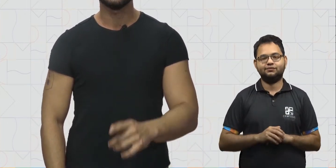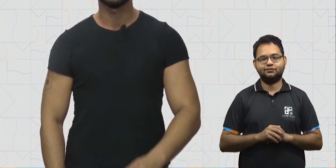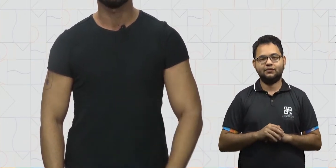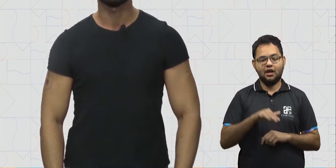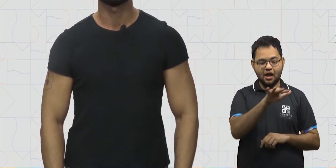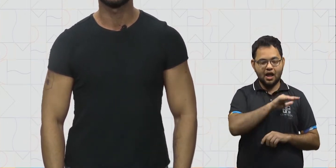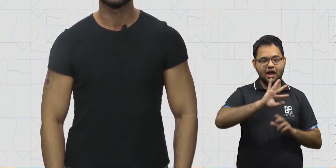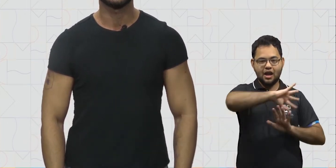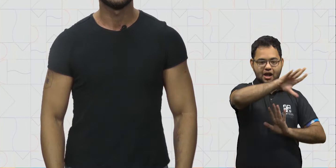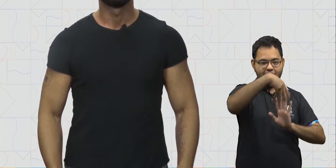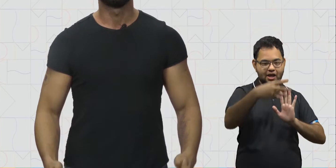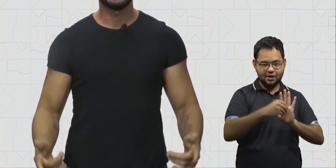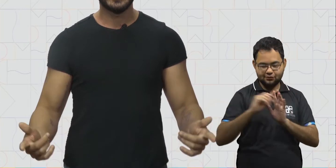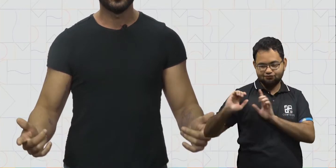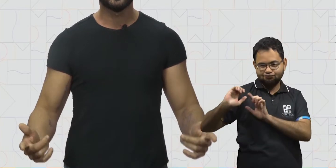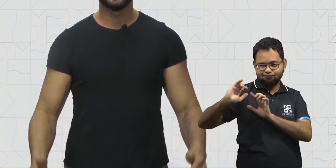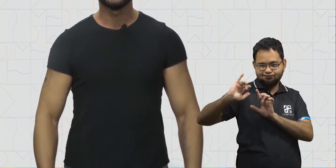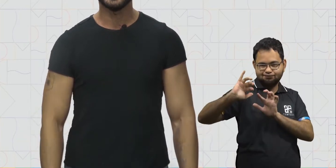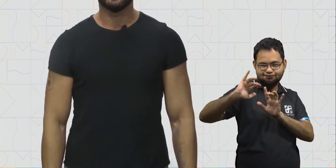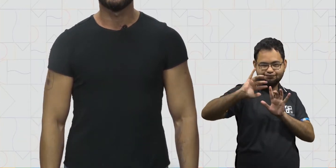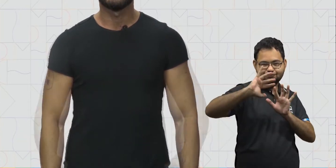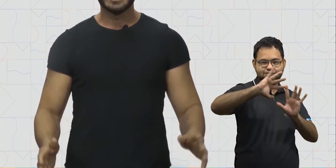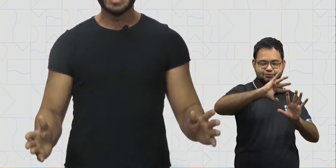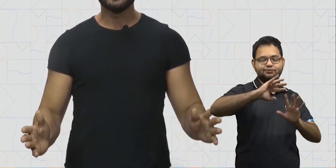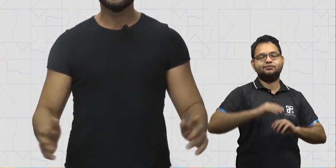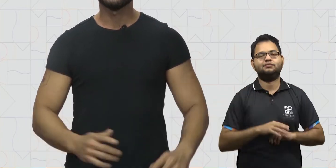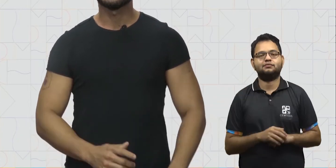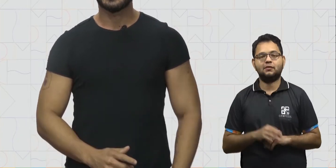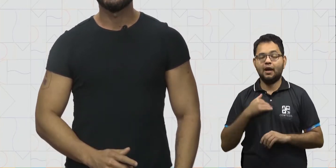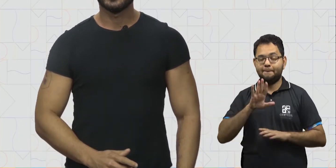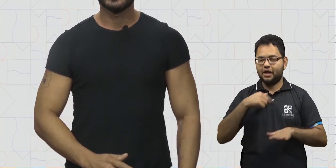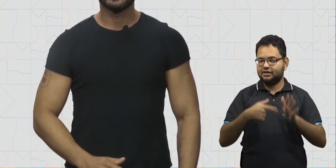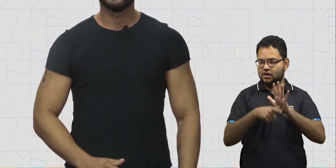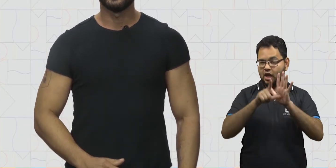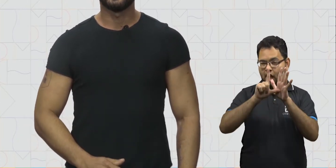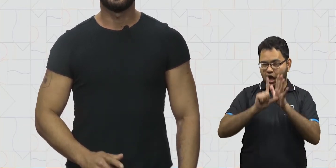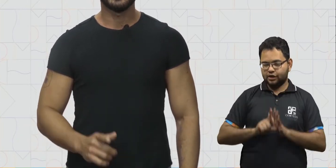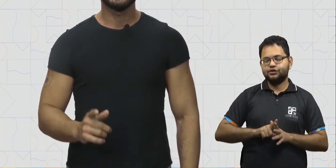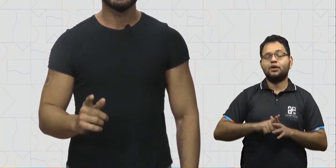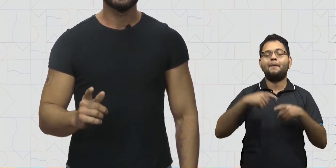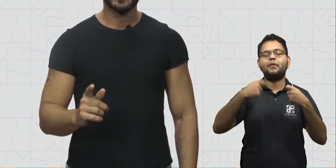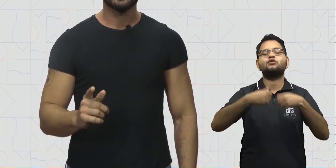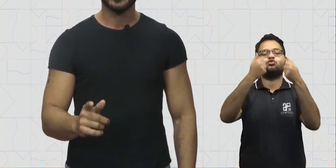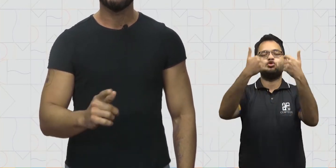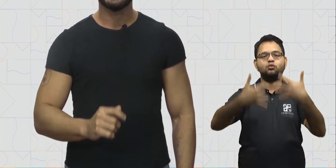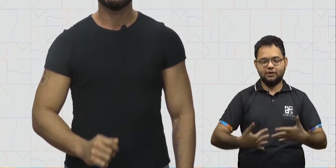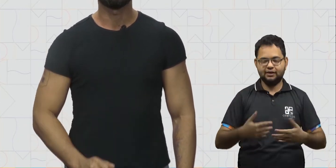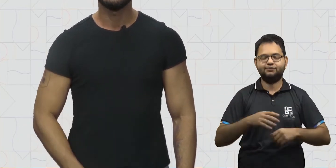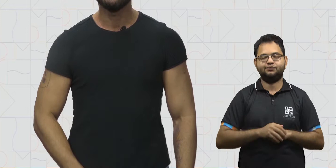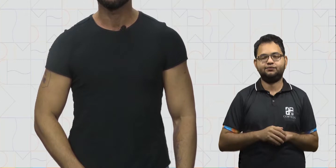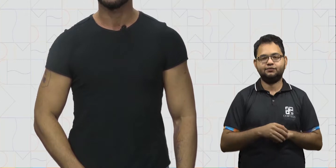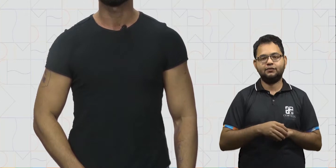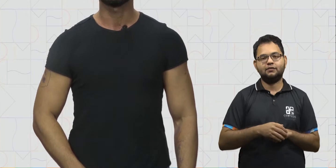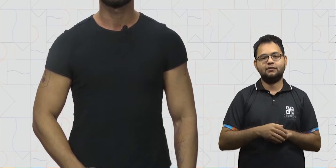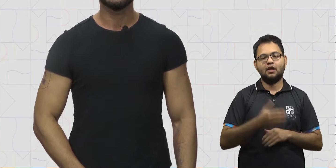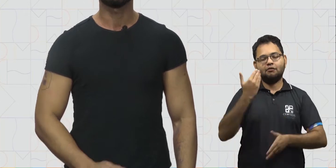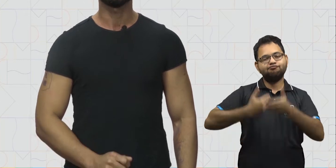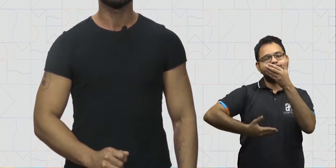ocupação da região amazônica no período colonial. Antes de entrarmos nesse assunto, precisamos viajar para